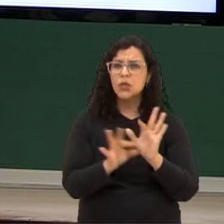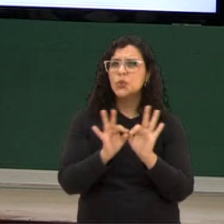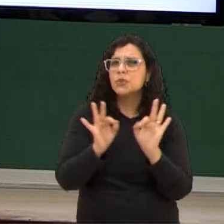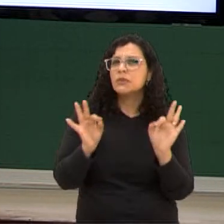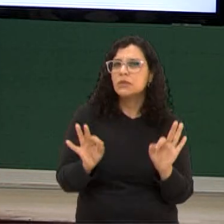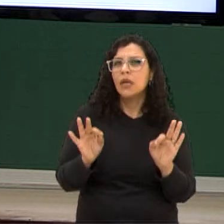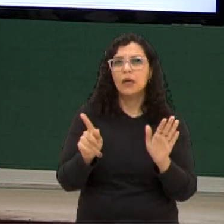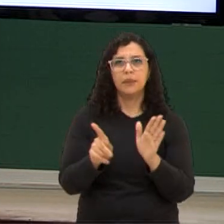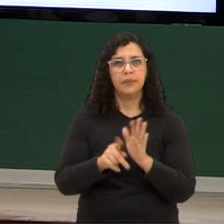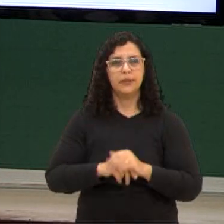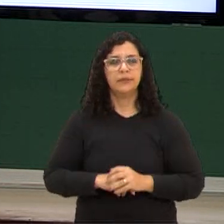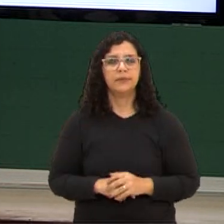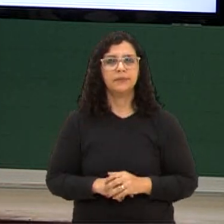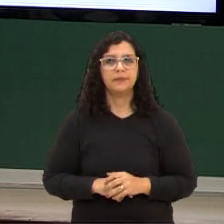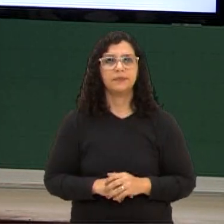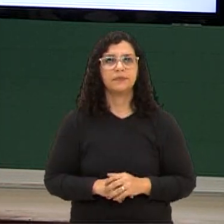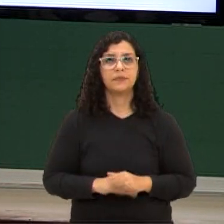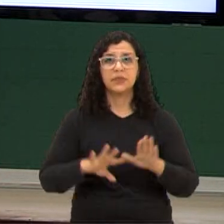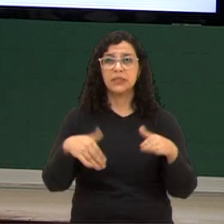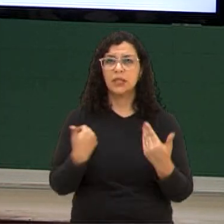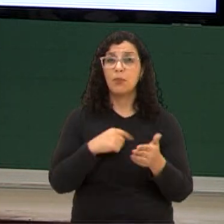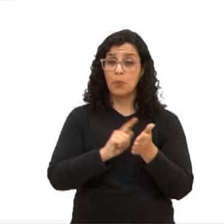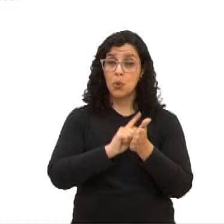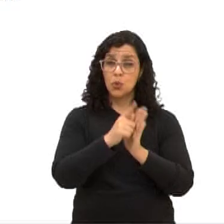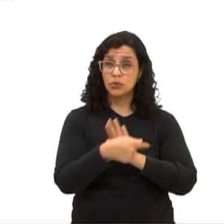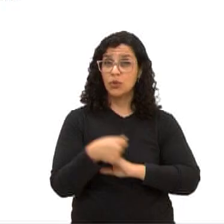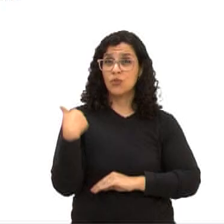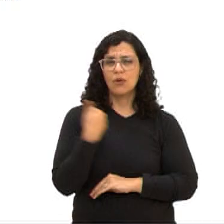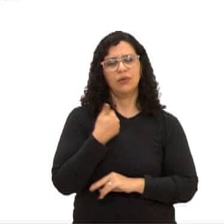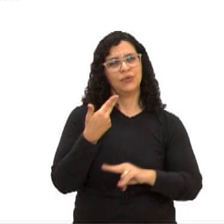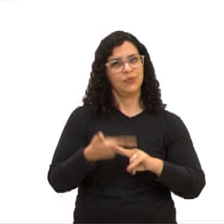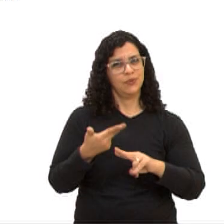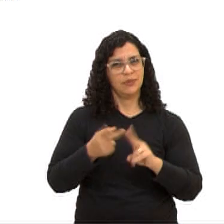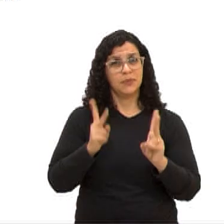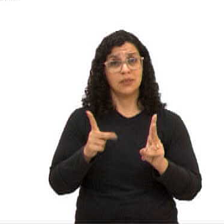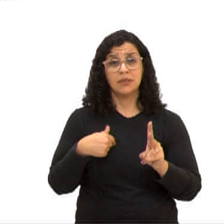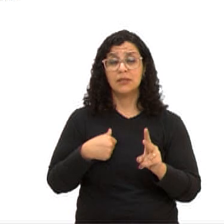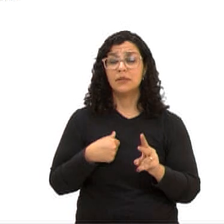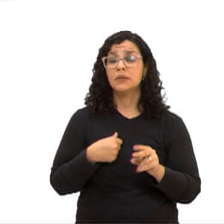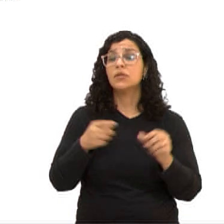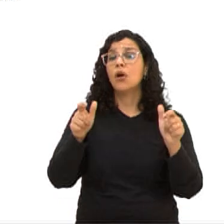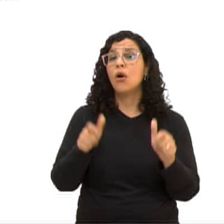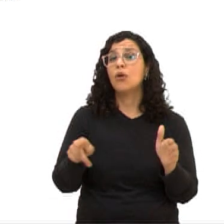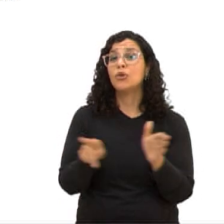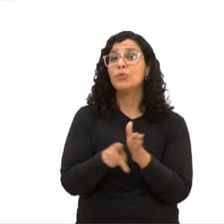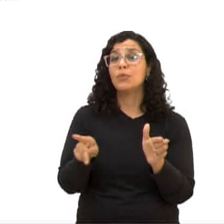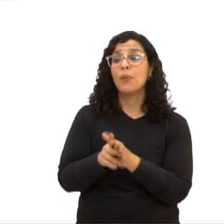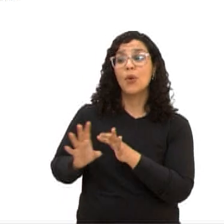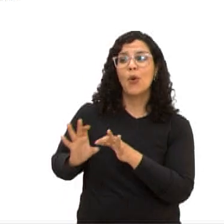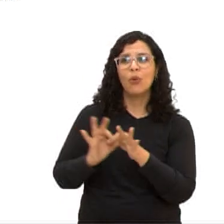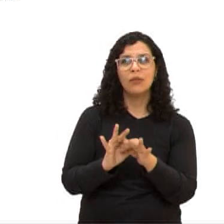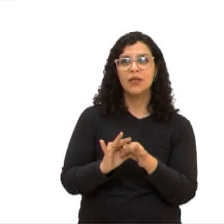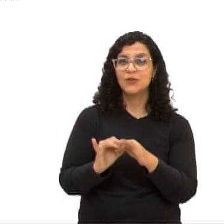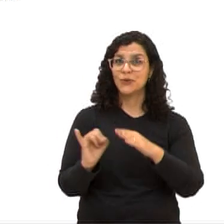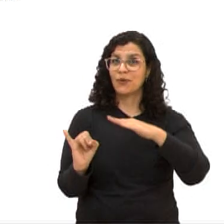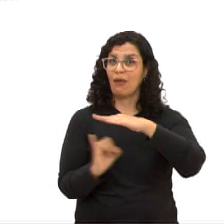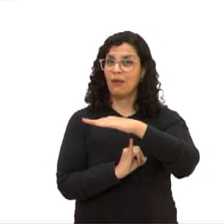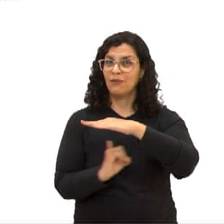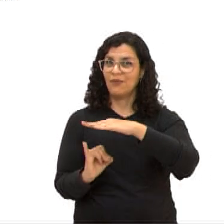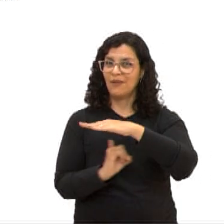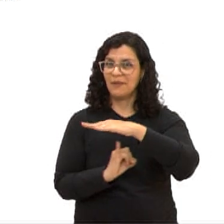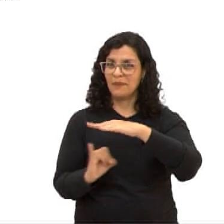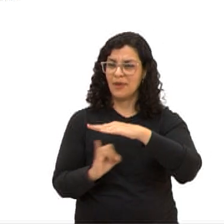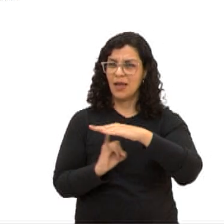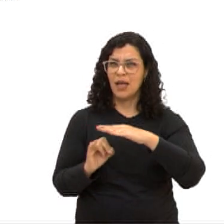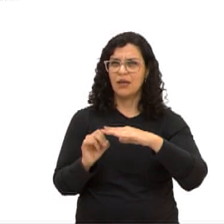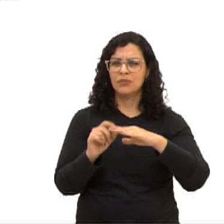mensagens simples, né? É um gênero muito frequente, empregado em contextos informais. Então, é o bilhete que a gente